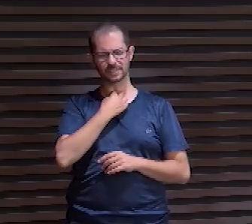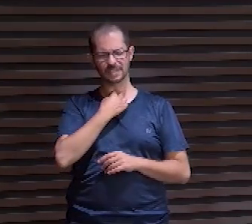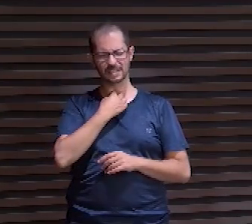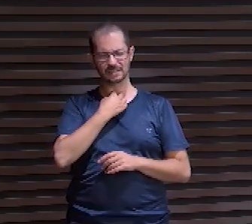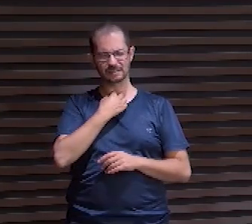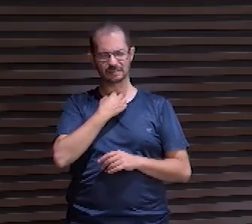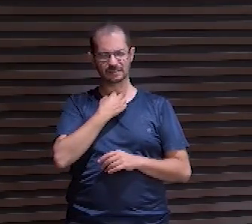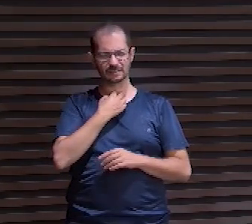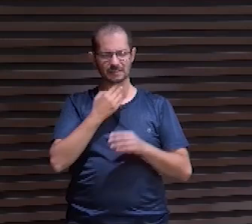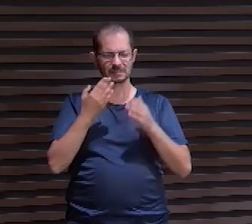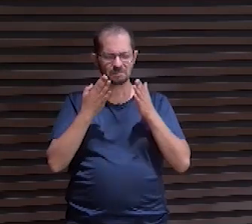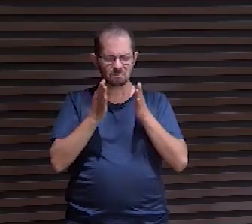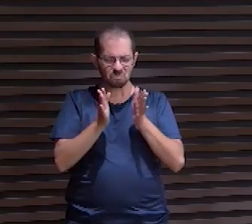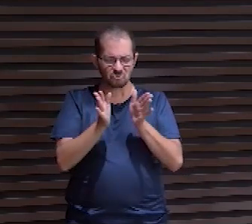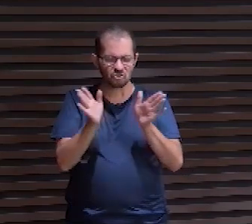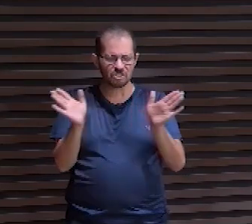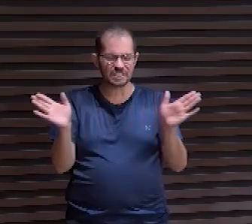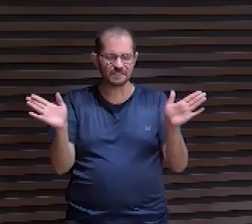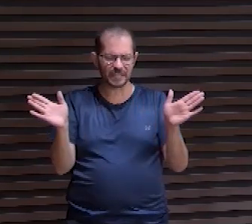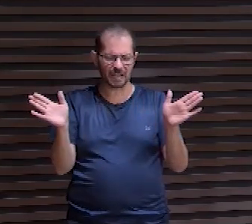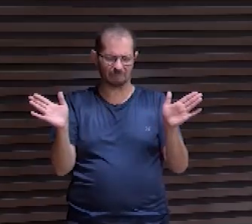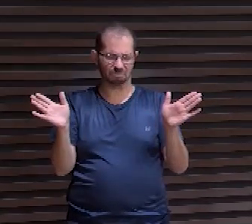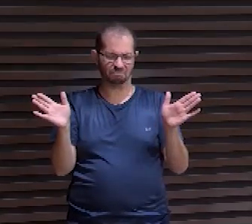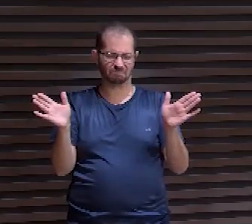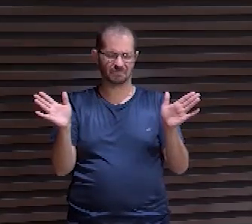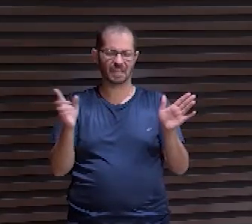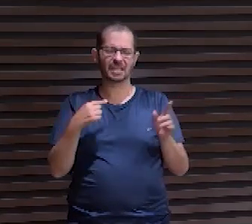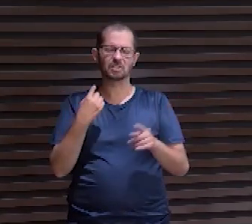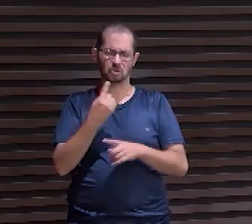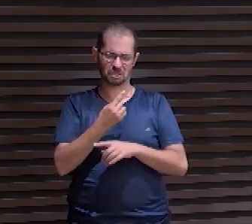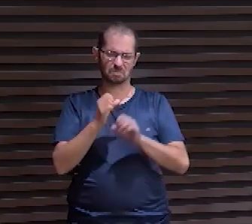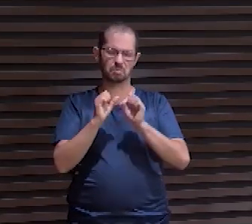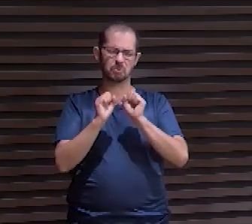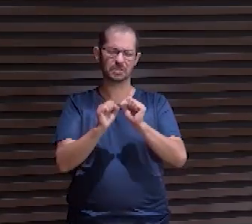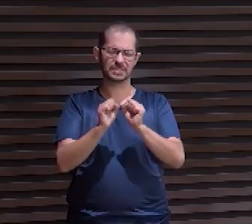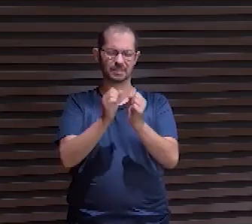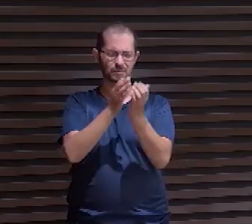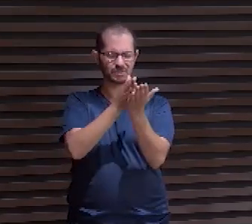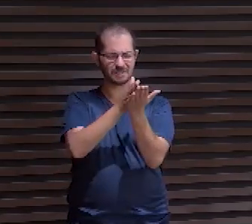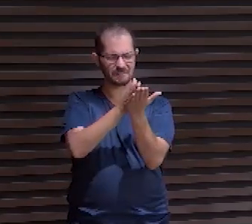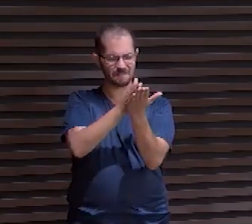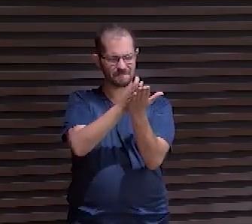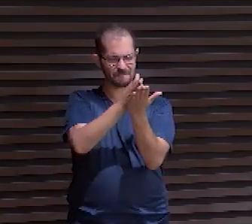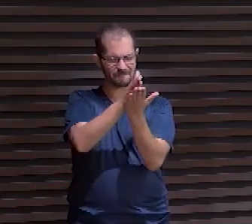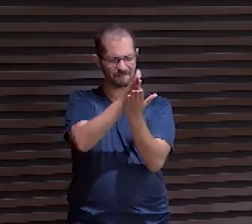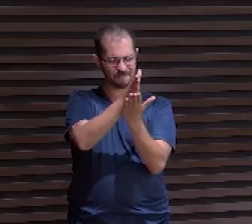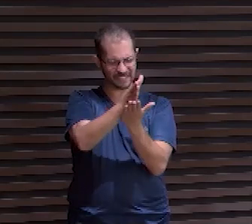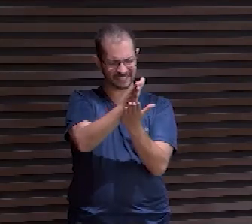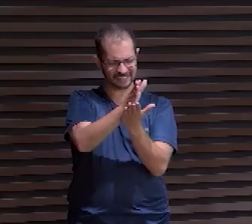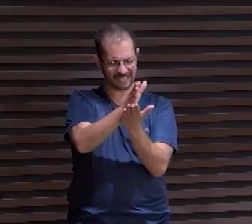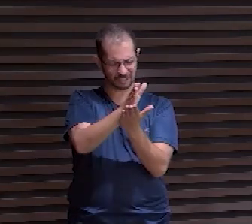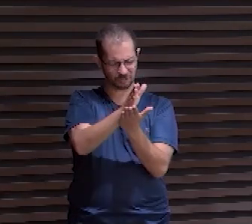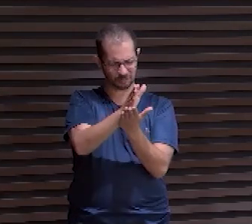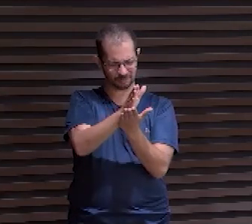coisa e que nós sejamos fixados em nosso coração